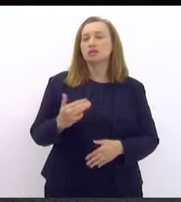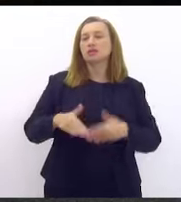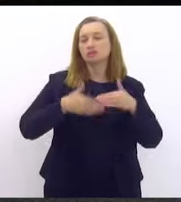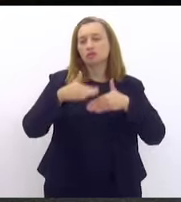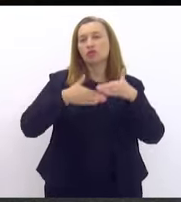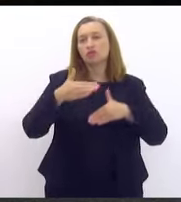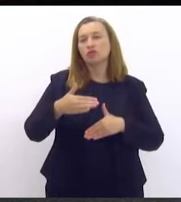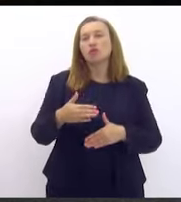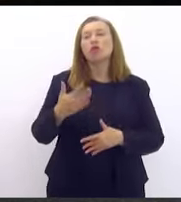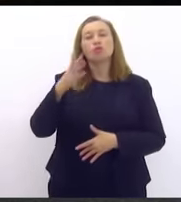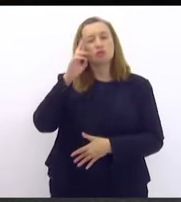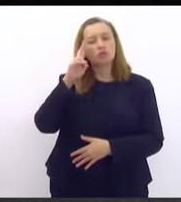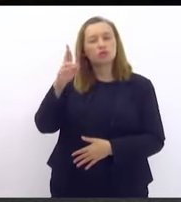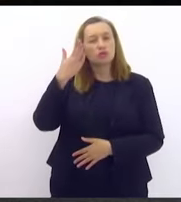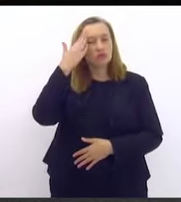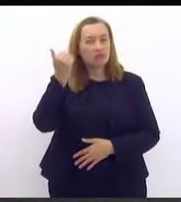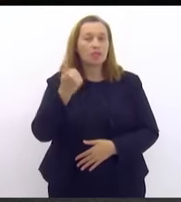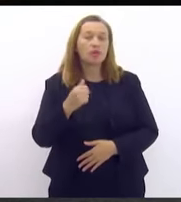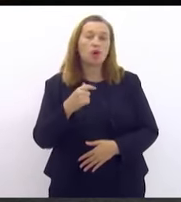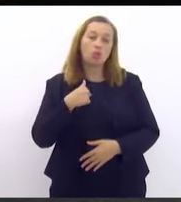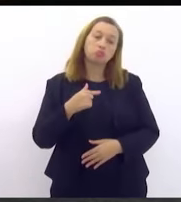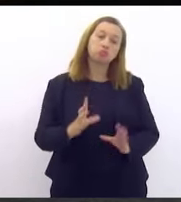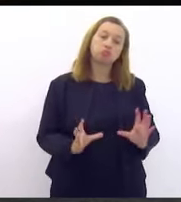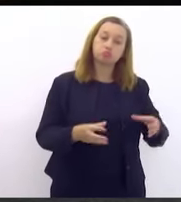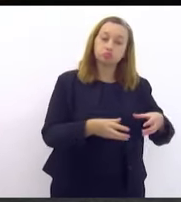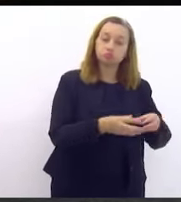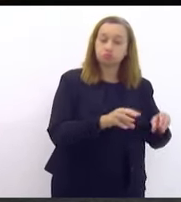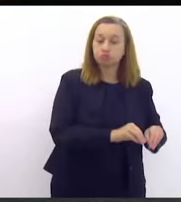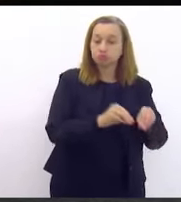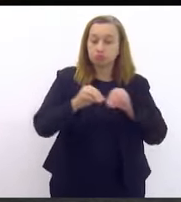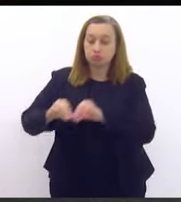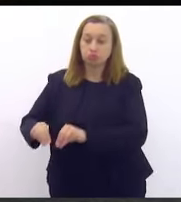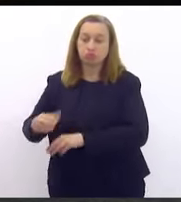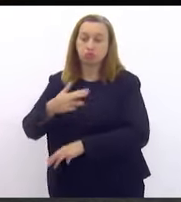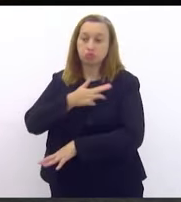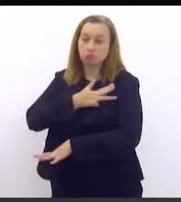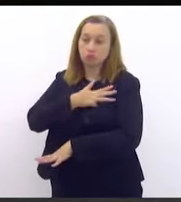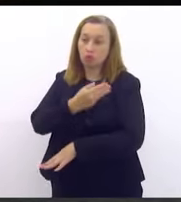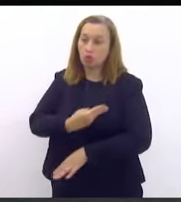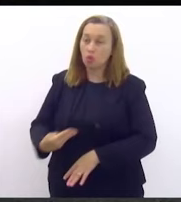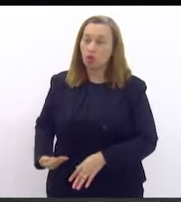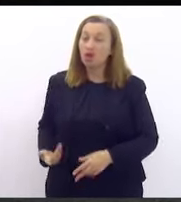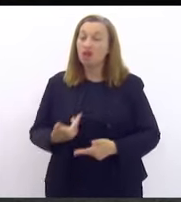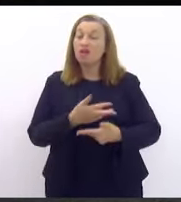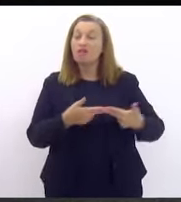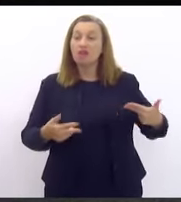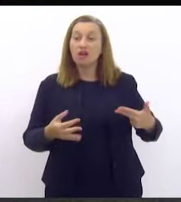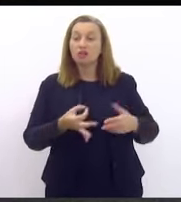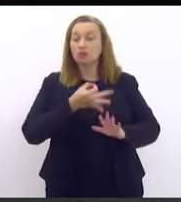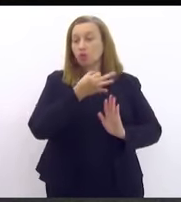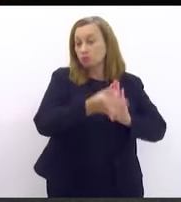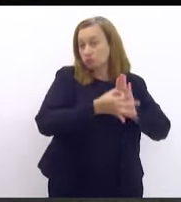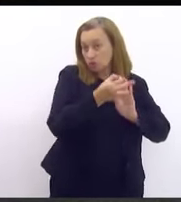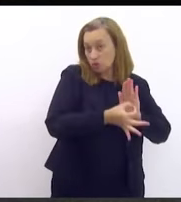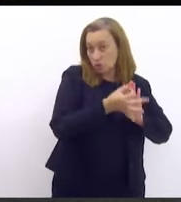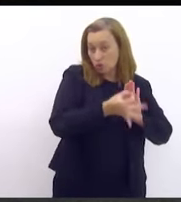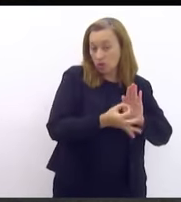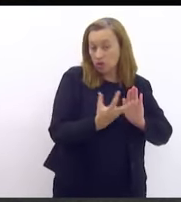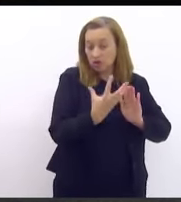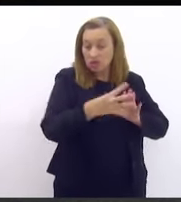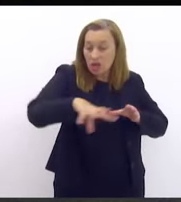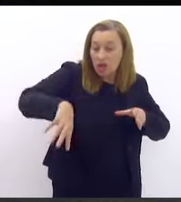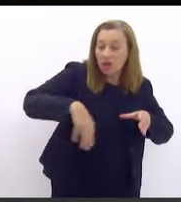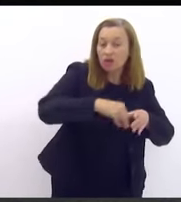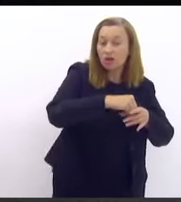Excelência sabe, eu participei do grupo de transição do governo Lula, várias sugestões que a gente fez, algumas foram